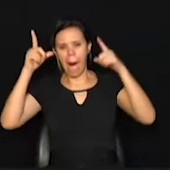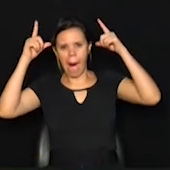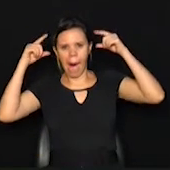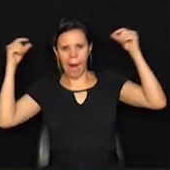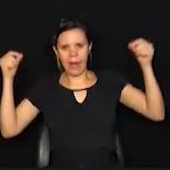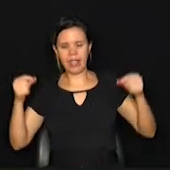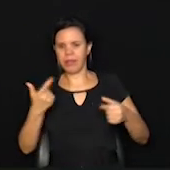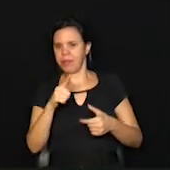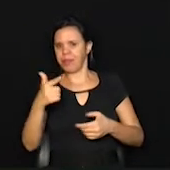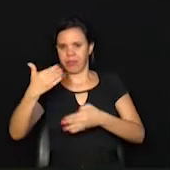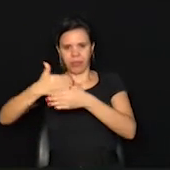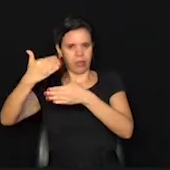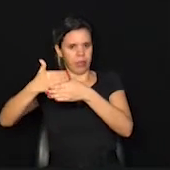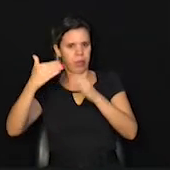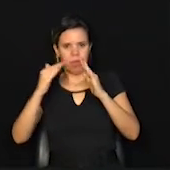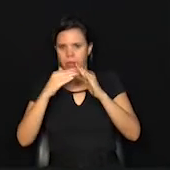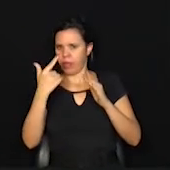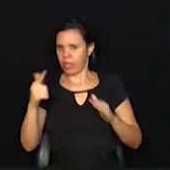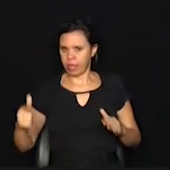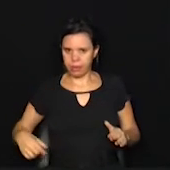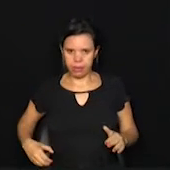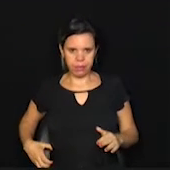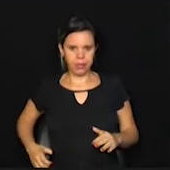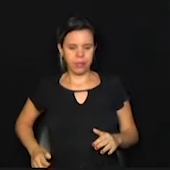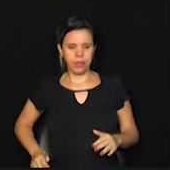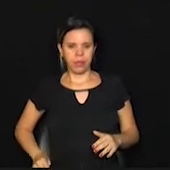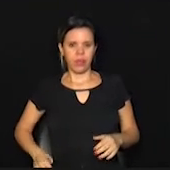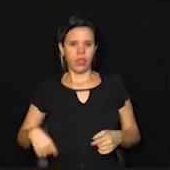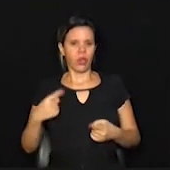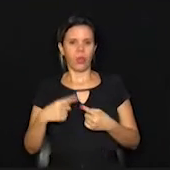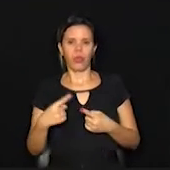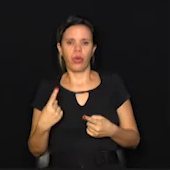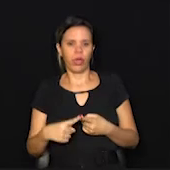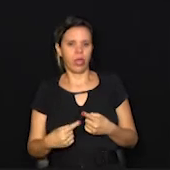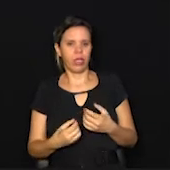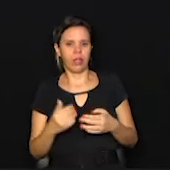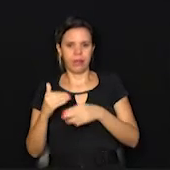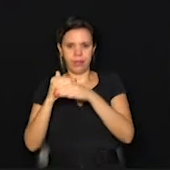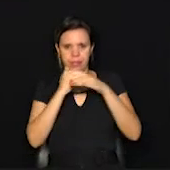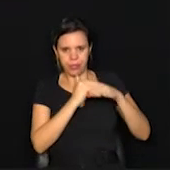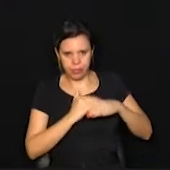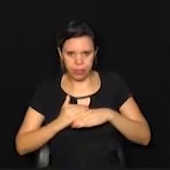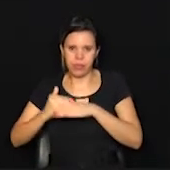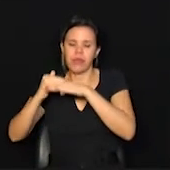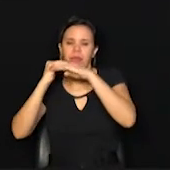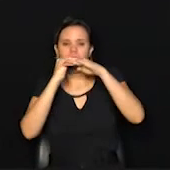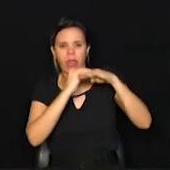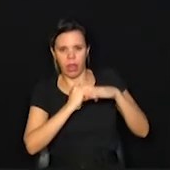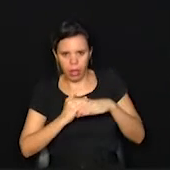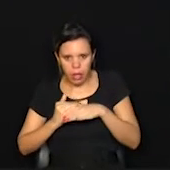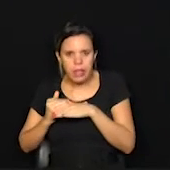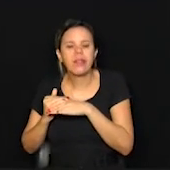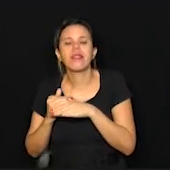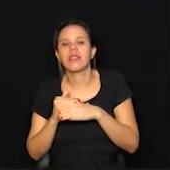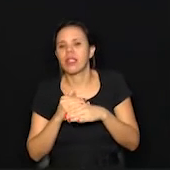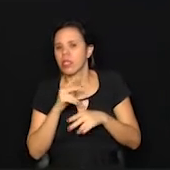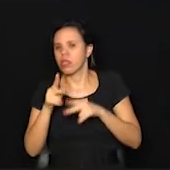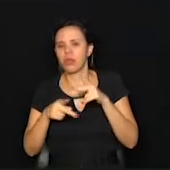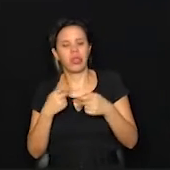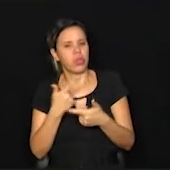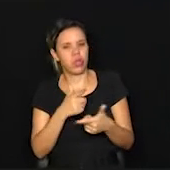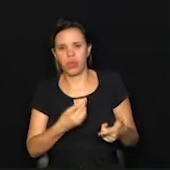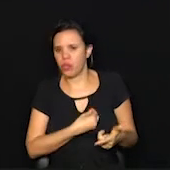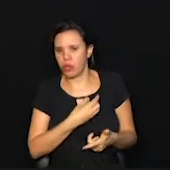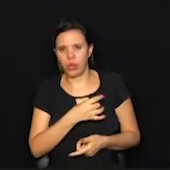tem Muro das casas não tem muro por quê Porque tem mais igualdades sociais e as pessoas não vivem com